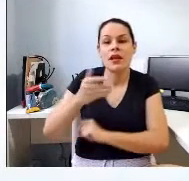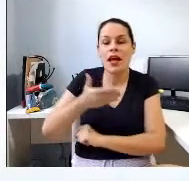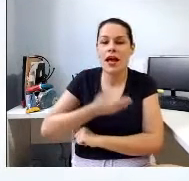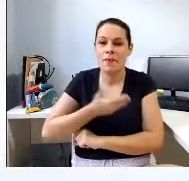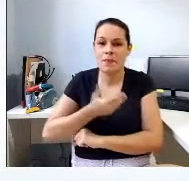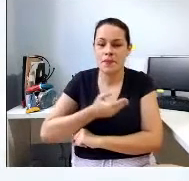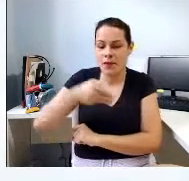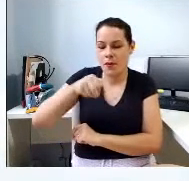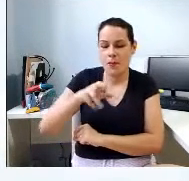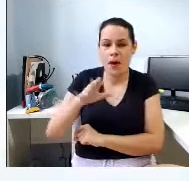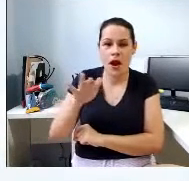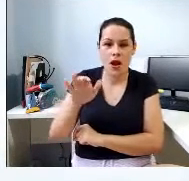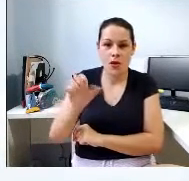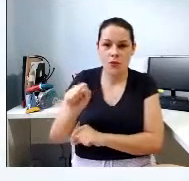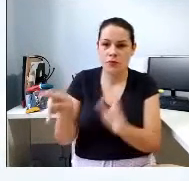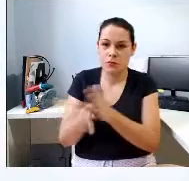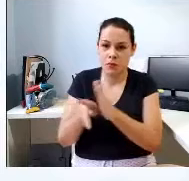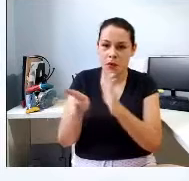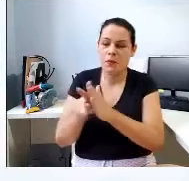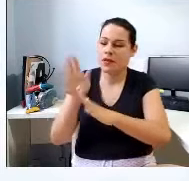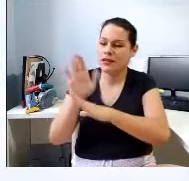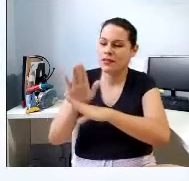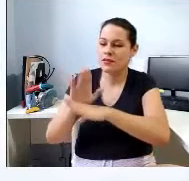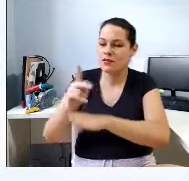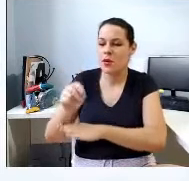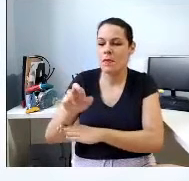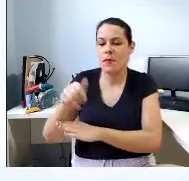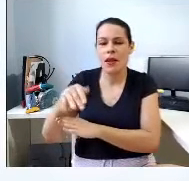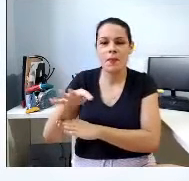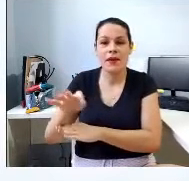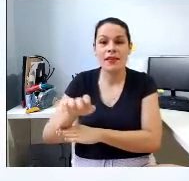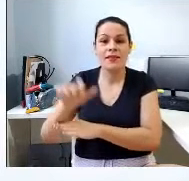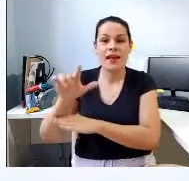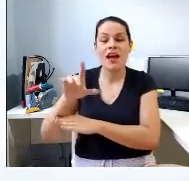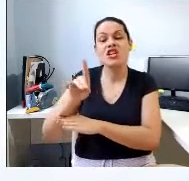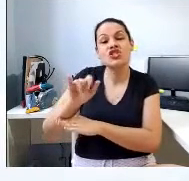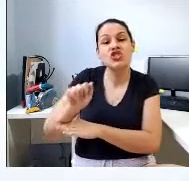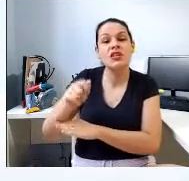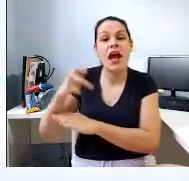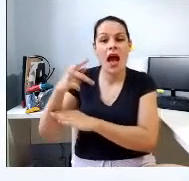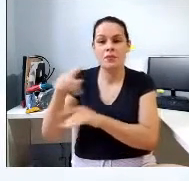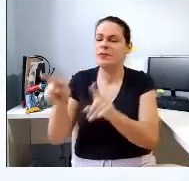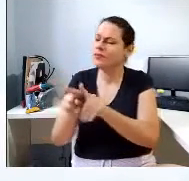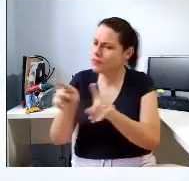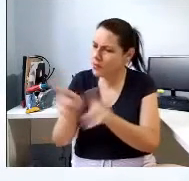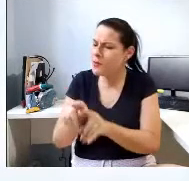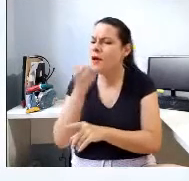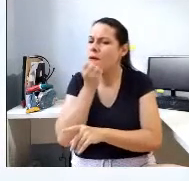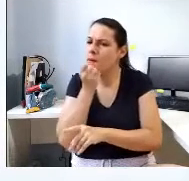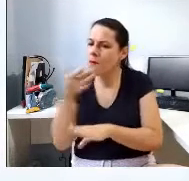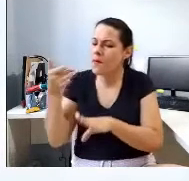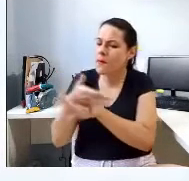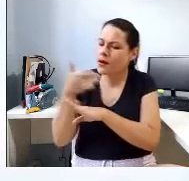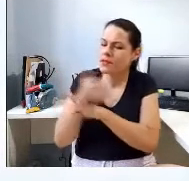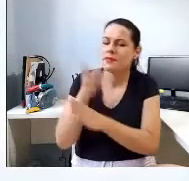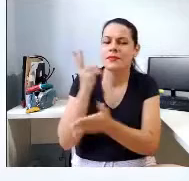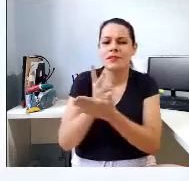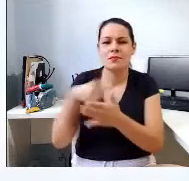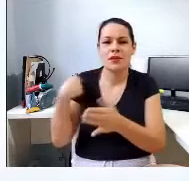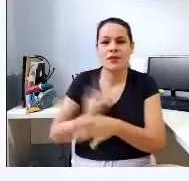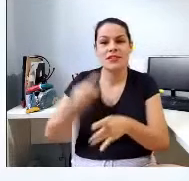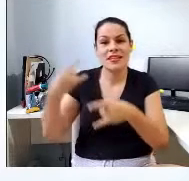Marcos Verlaine, que é assessor parlamentar do DIAP, que também bate ponto aqui na Live SMC,